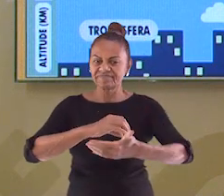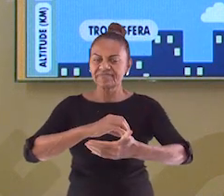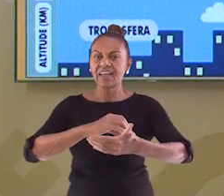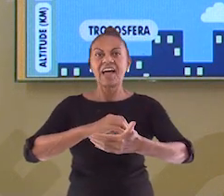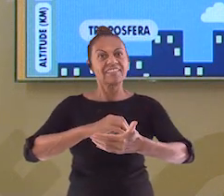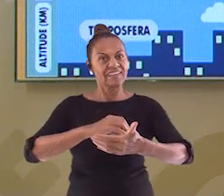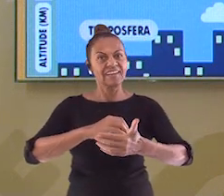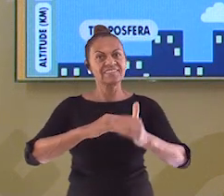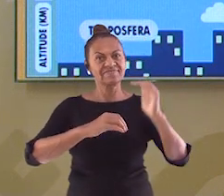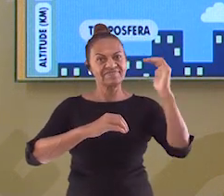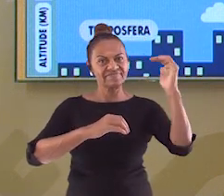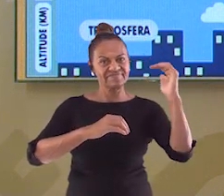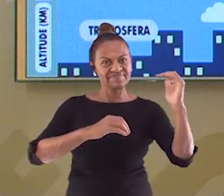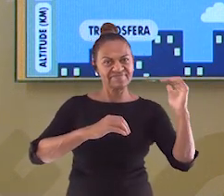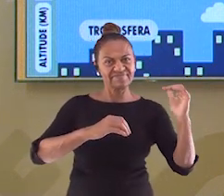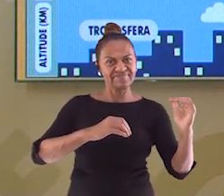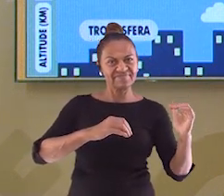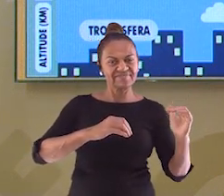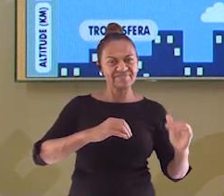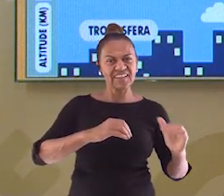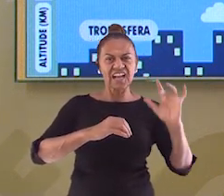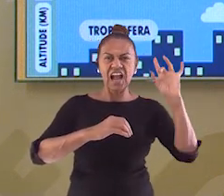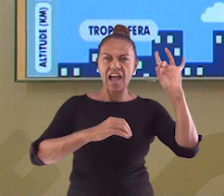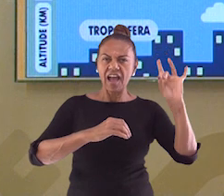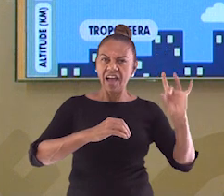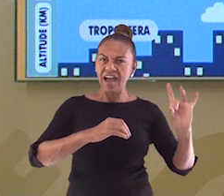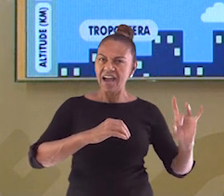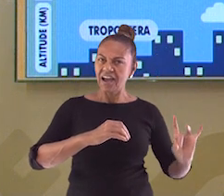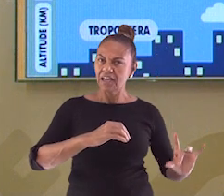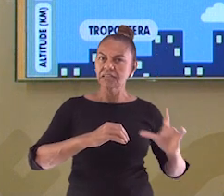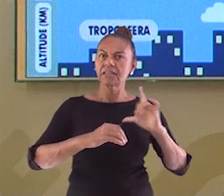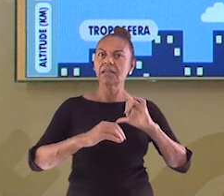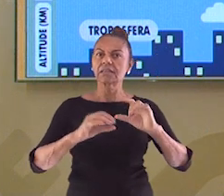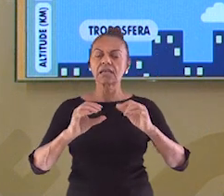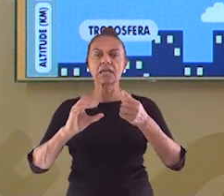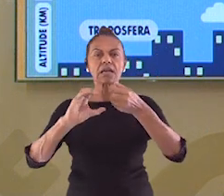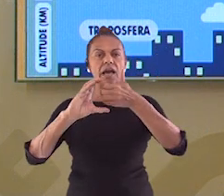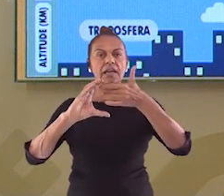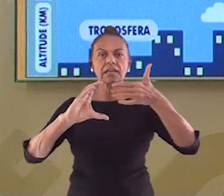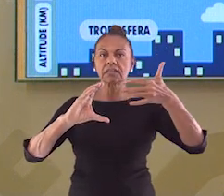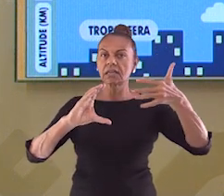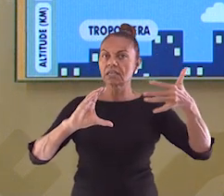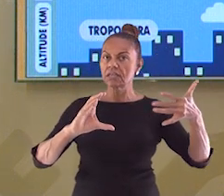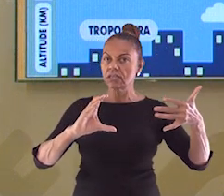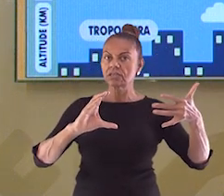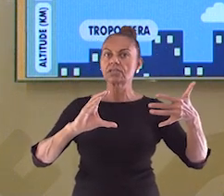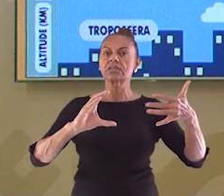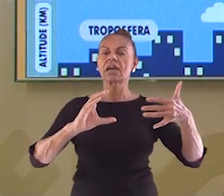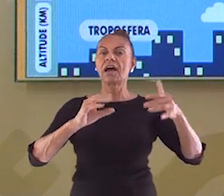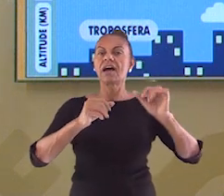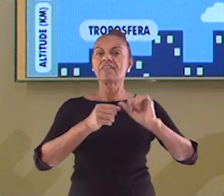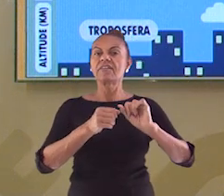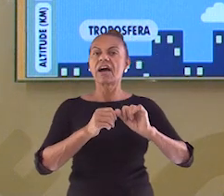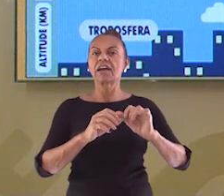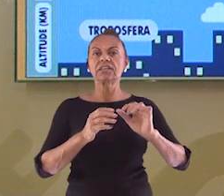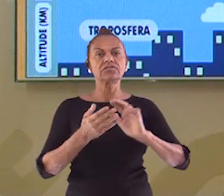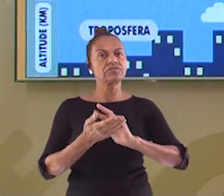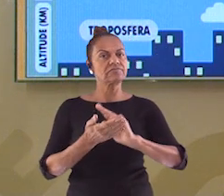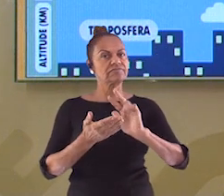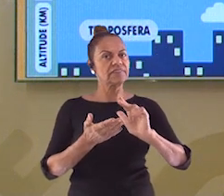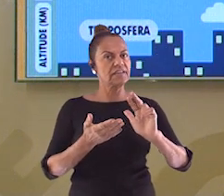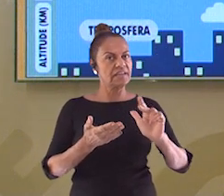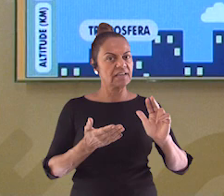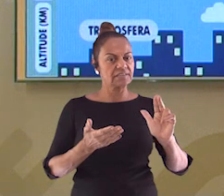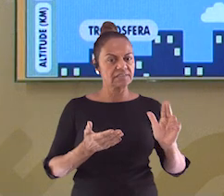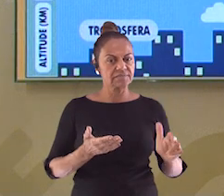e exosfera. Então, cada uma delas possui características, composições e funções distintas. A